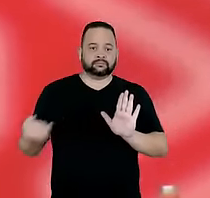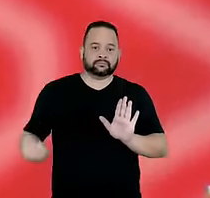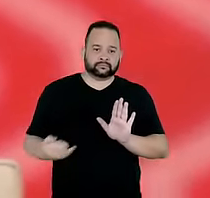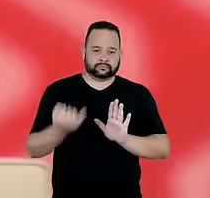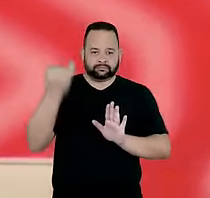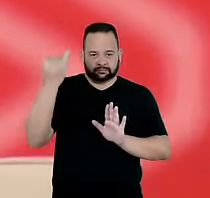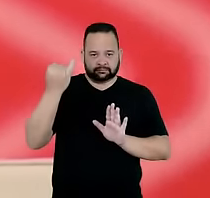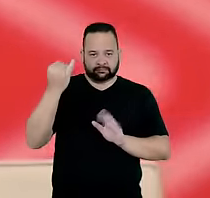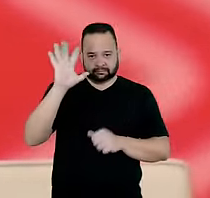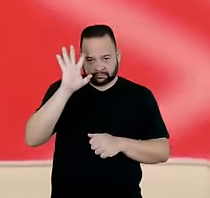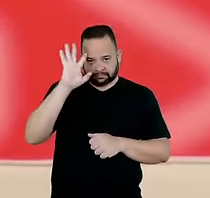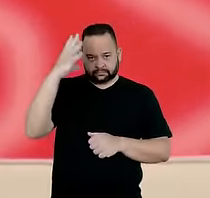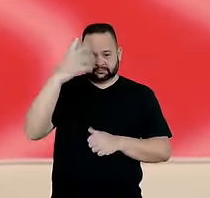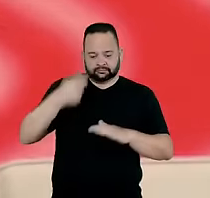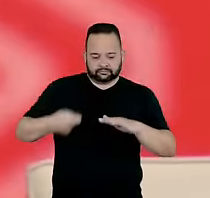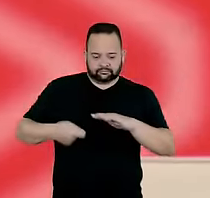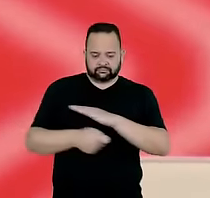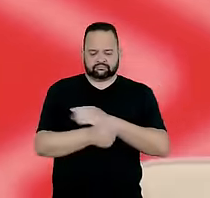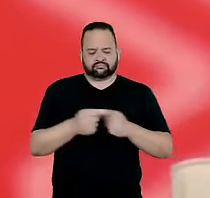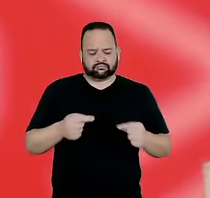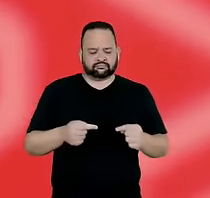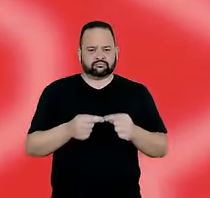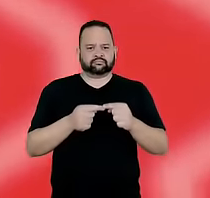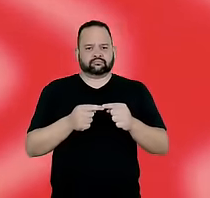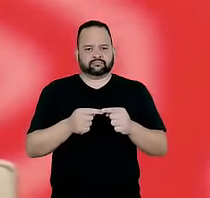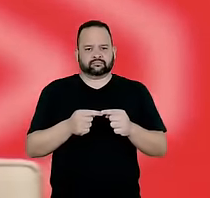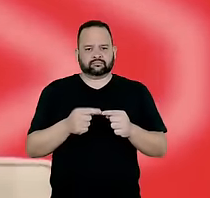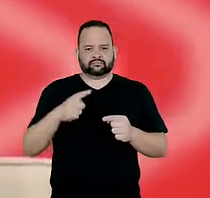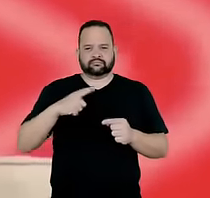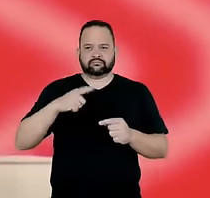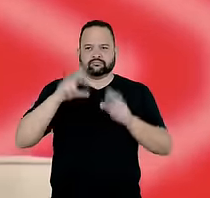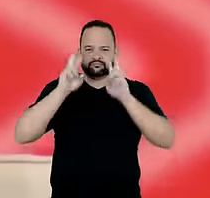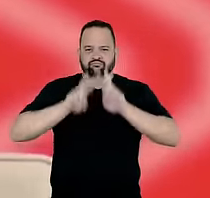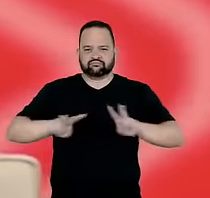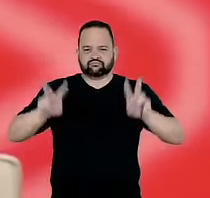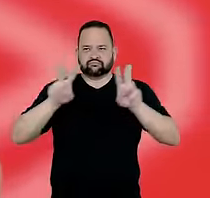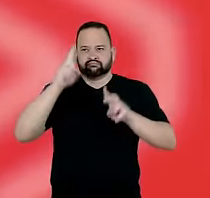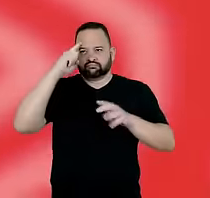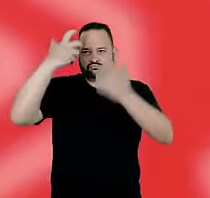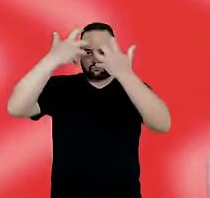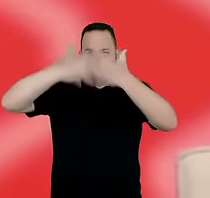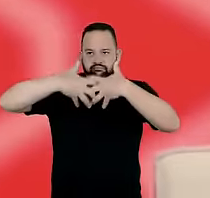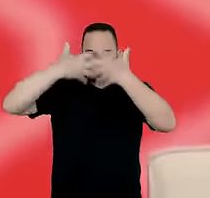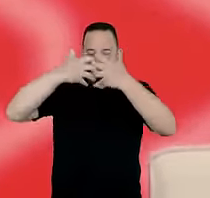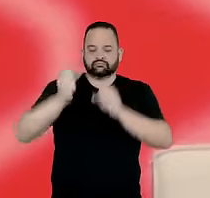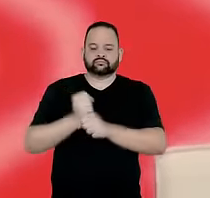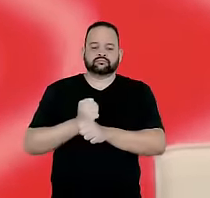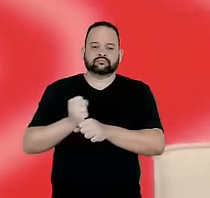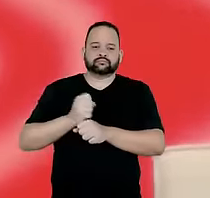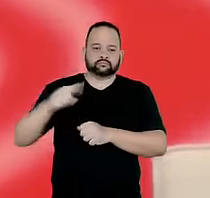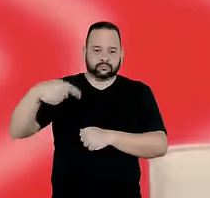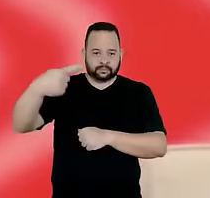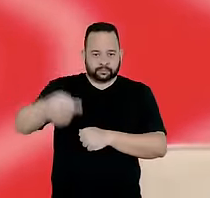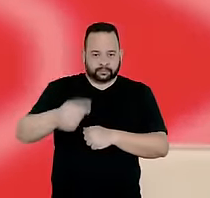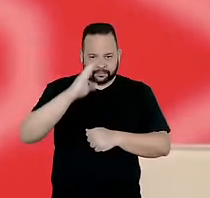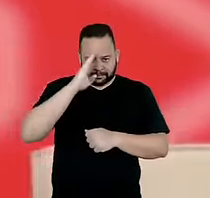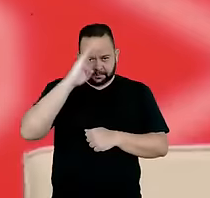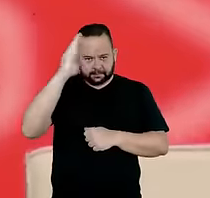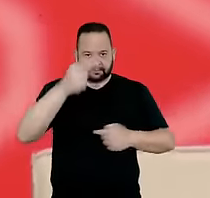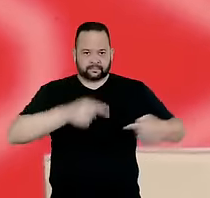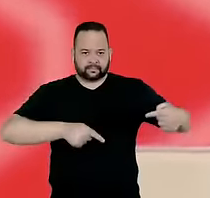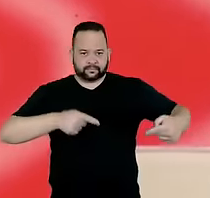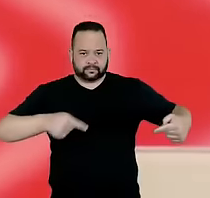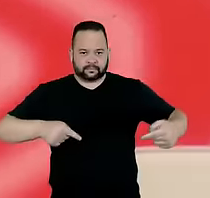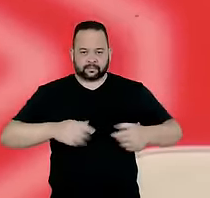investimento para você que vocês têm que vocês estão visualizando pro ano que vem acho que esse é o é o principal ponto eh acho que